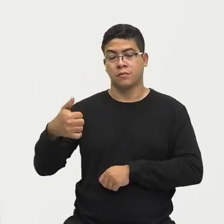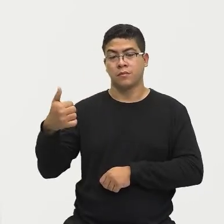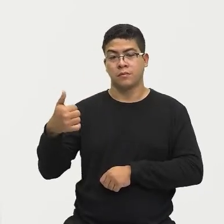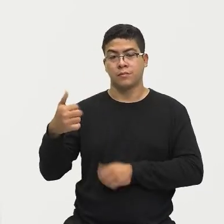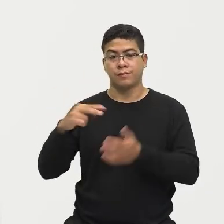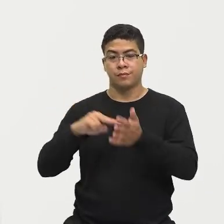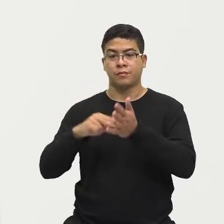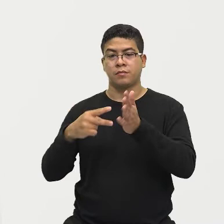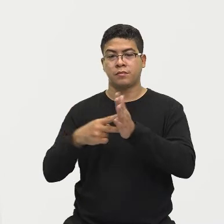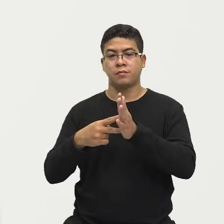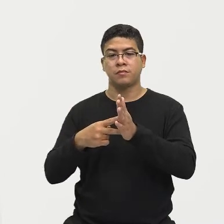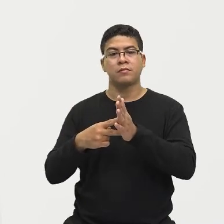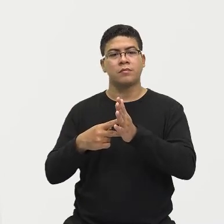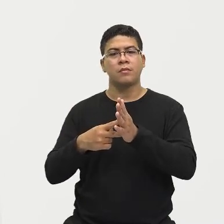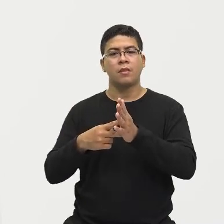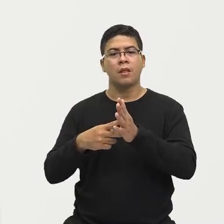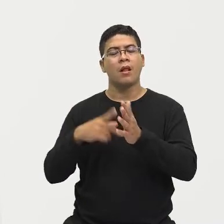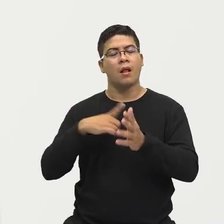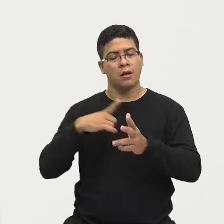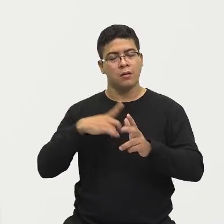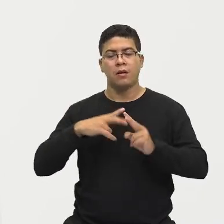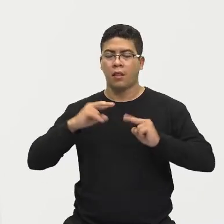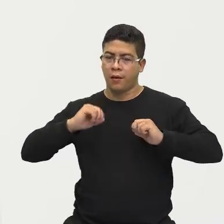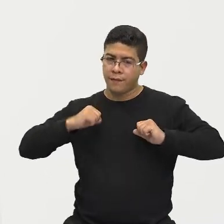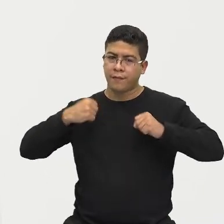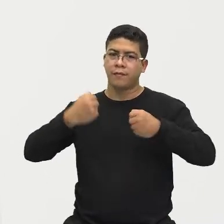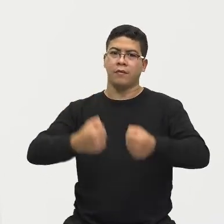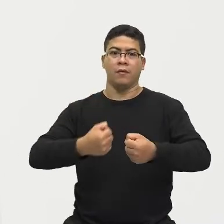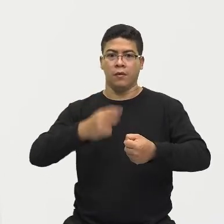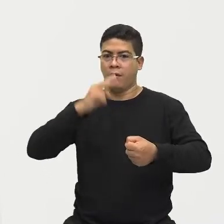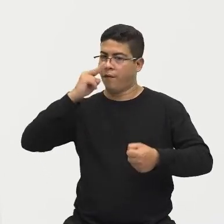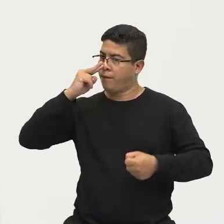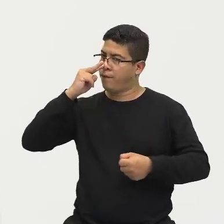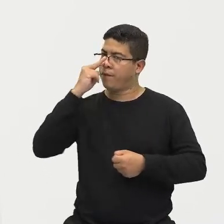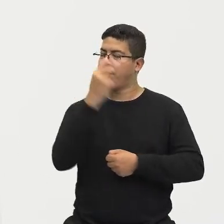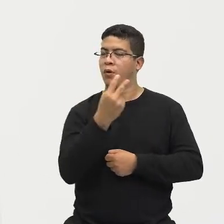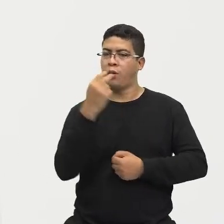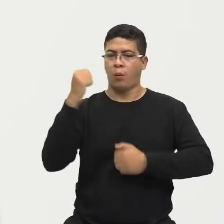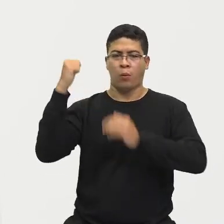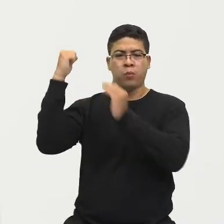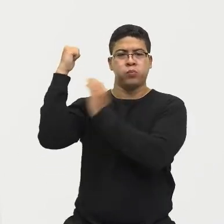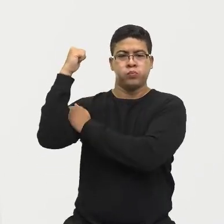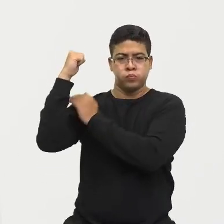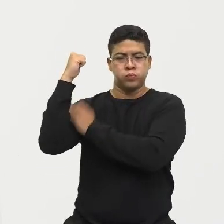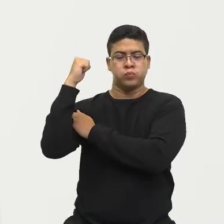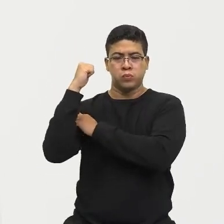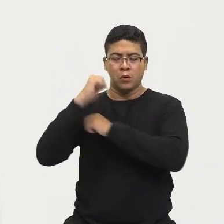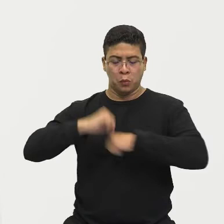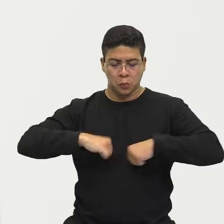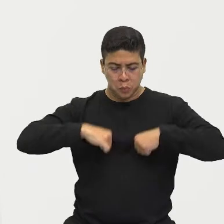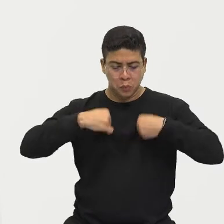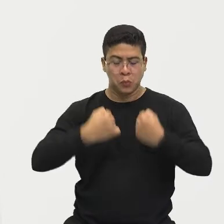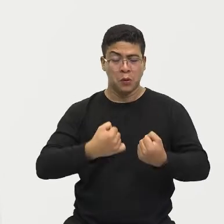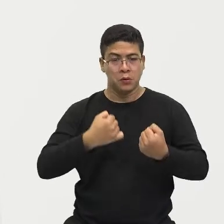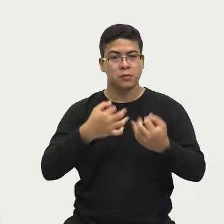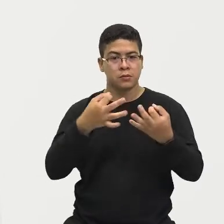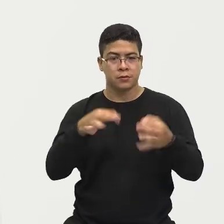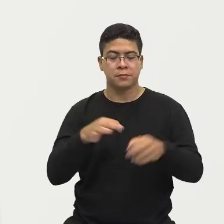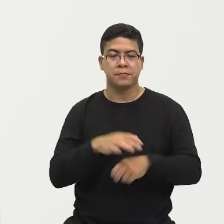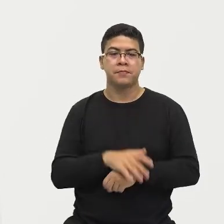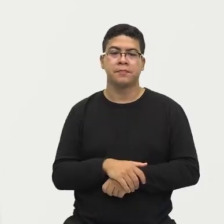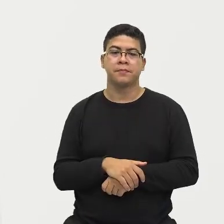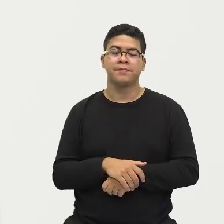sentido, que tem força, não é isso? Forte é quem tem força, quem tem vigor, que é vigoroso. Muito bem.